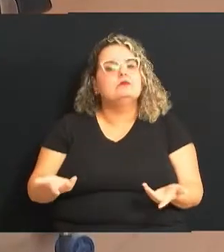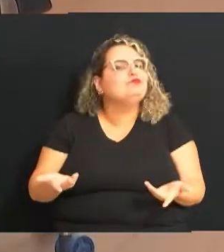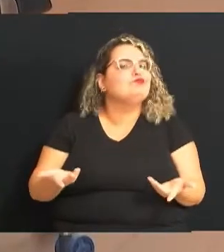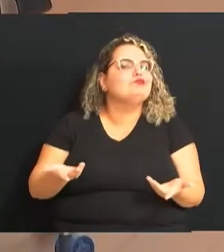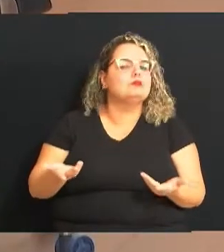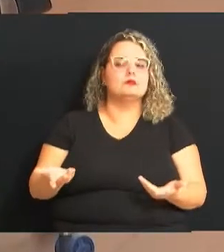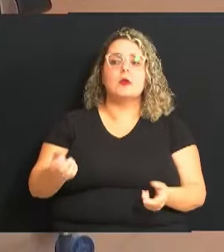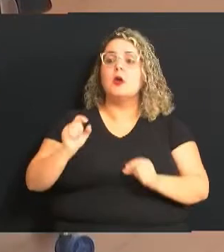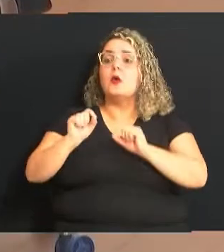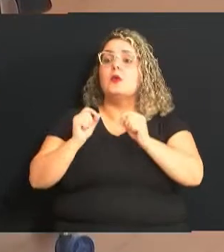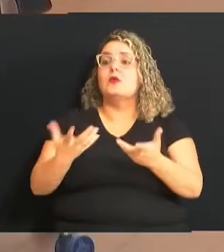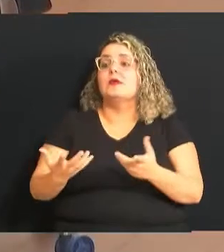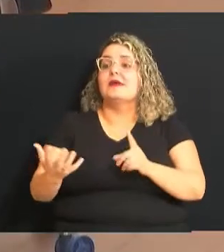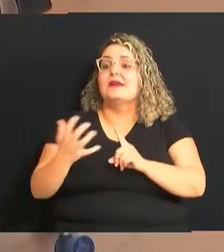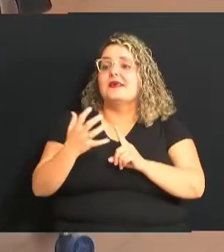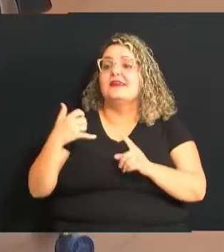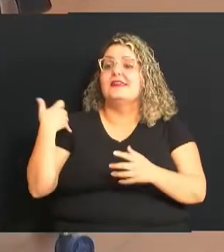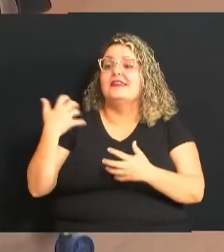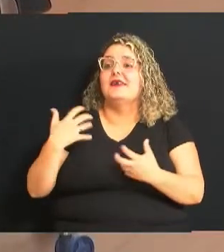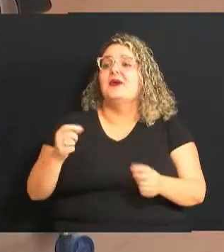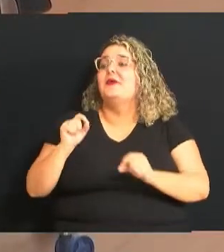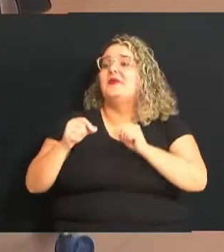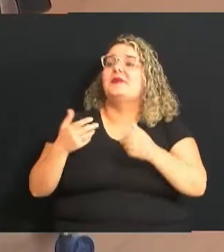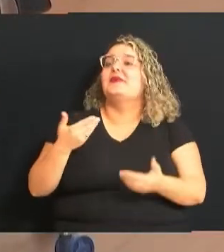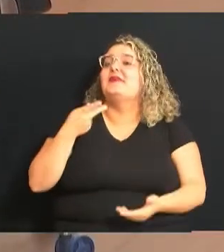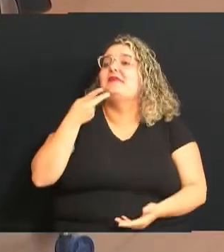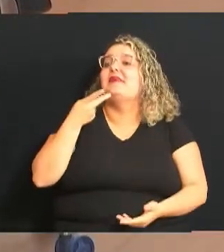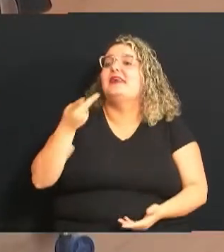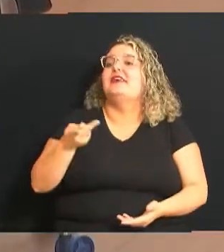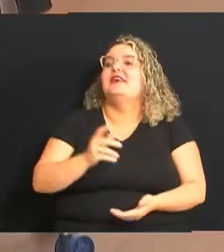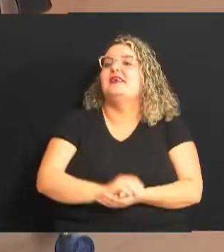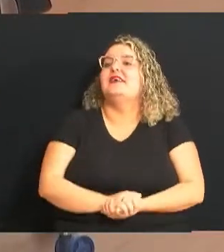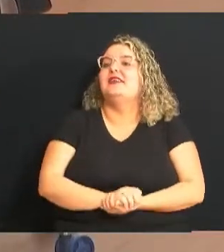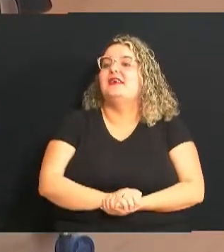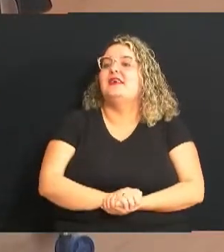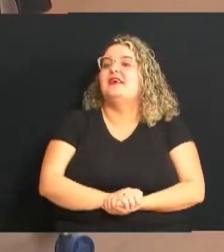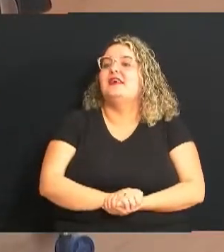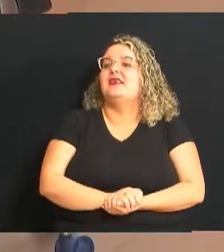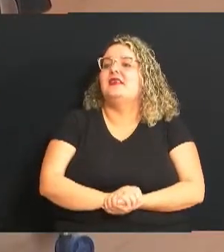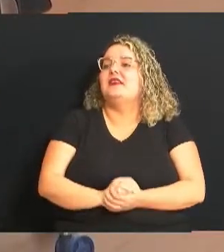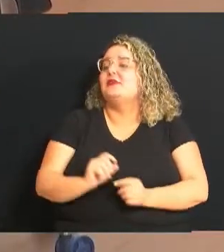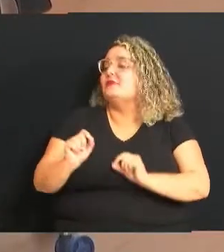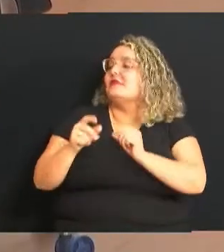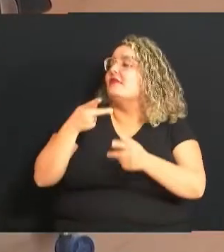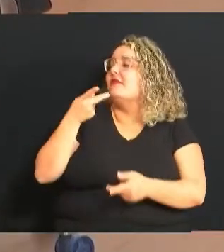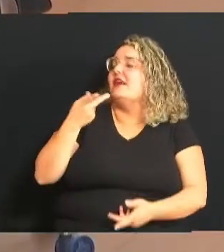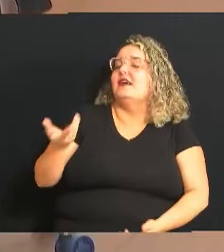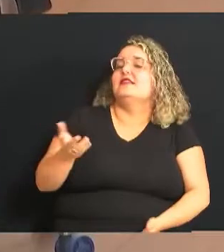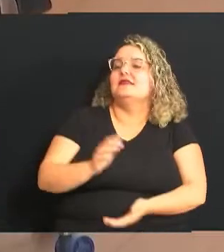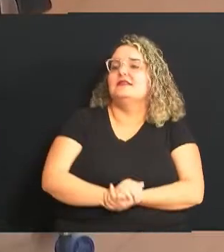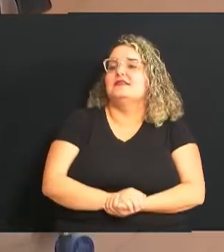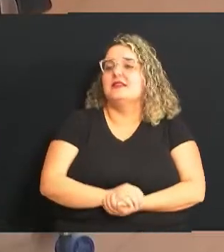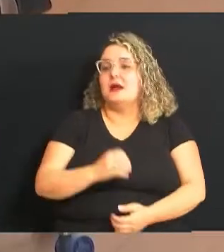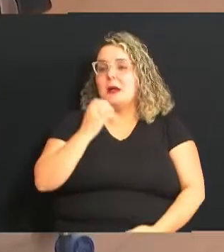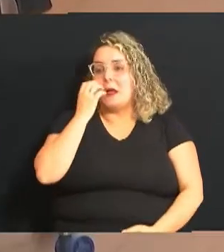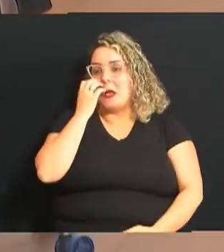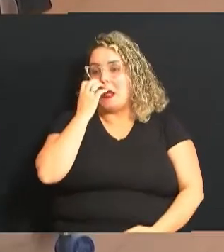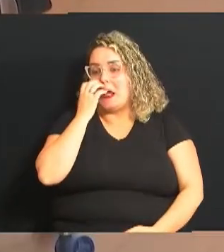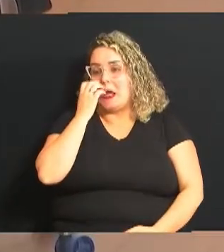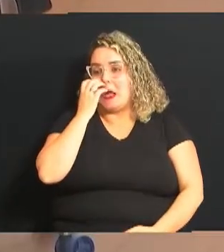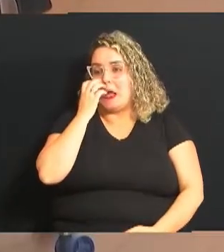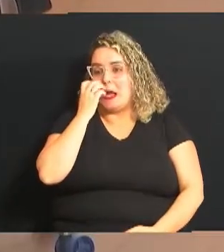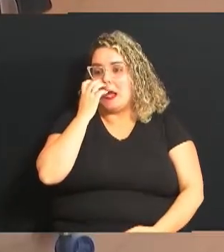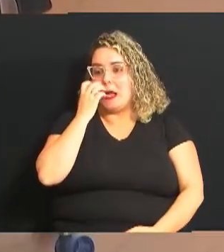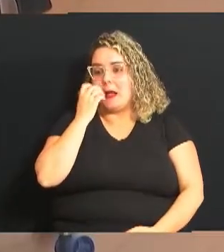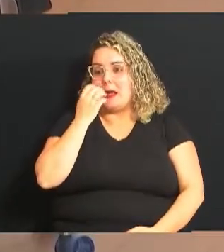Que eu falo... Perde... Não, o que eu ia falar, né? A gente...